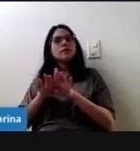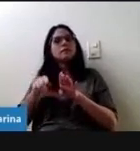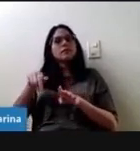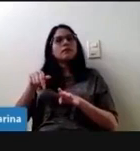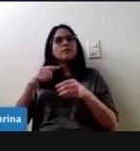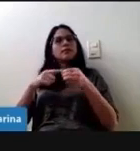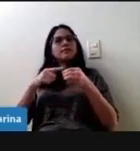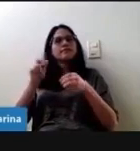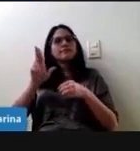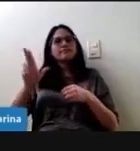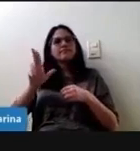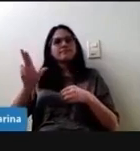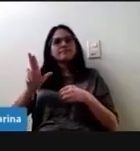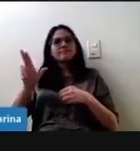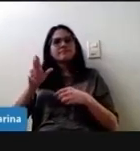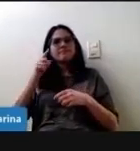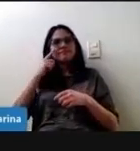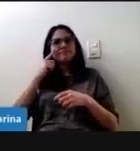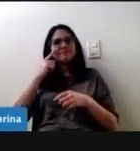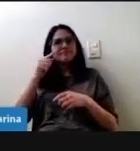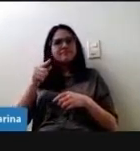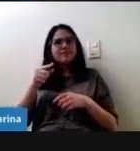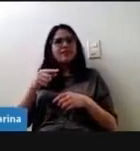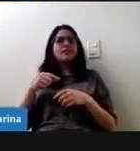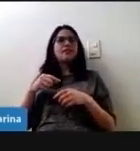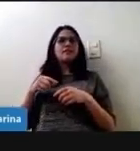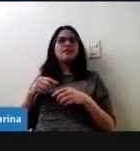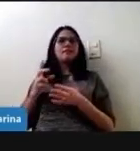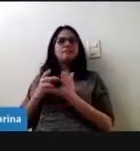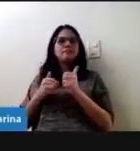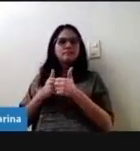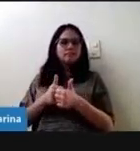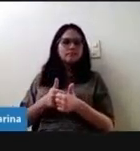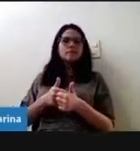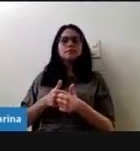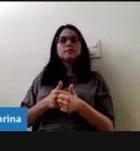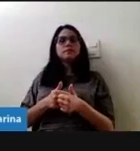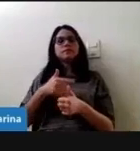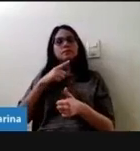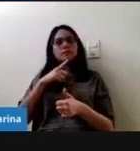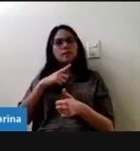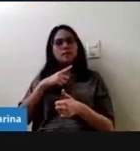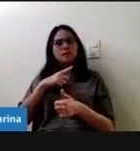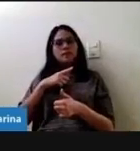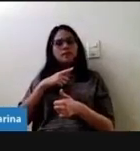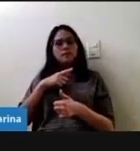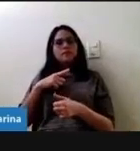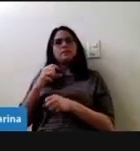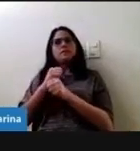Uberlândia, né? Seguindo aquele mesmo parâmetro, aquele mesmo comportamento, né? Onde